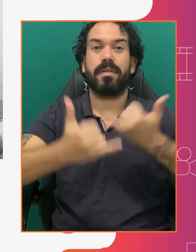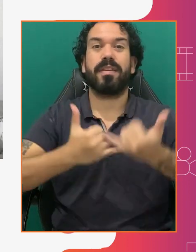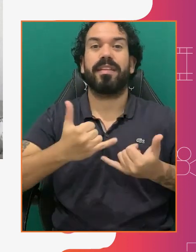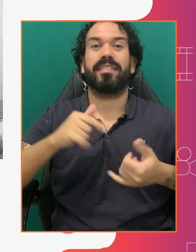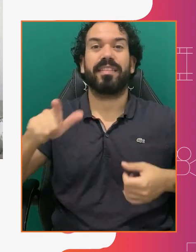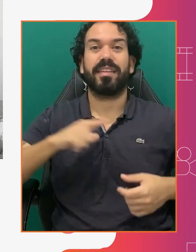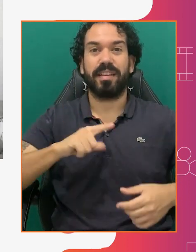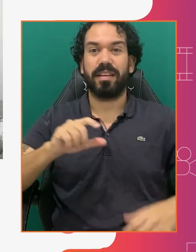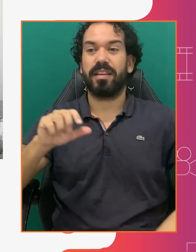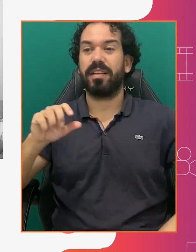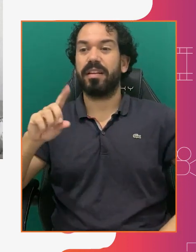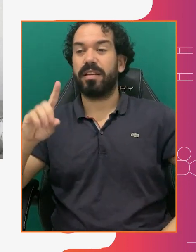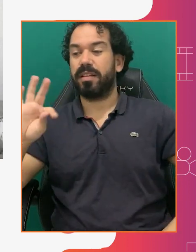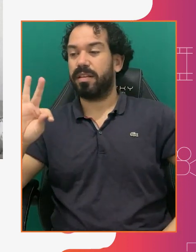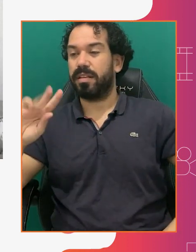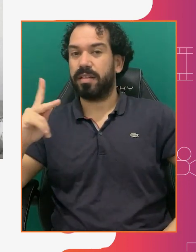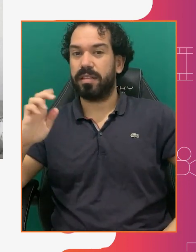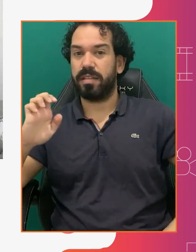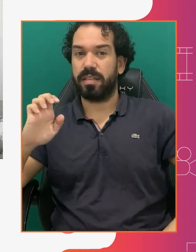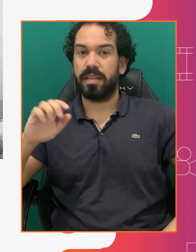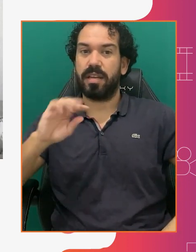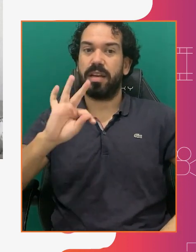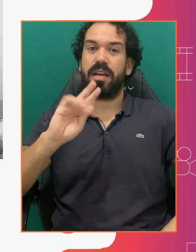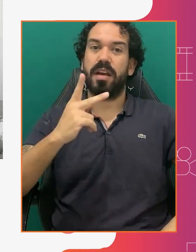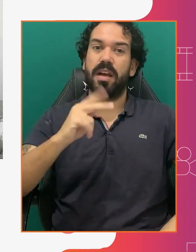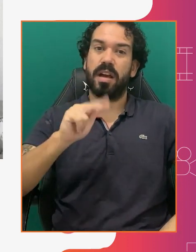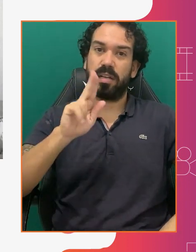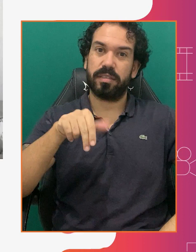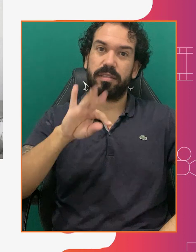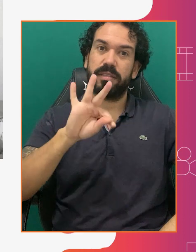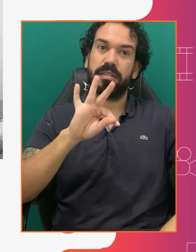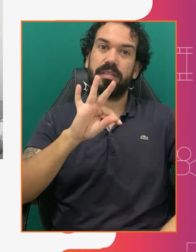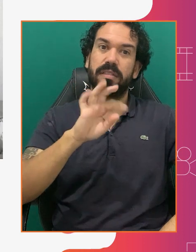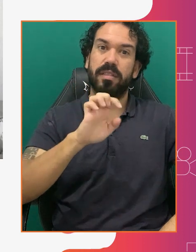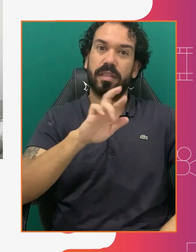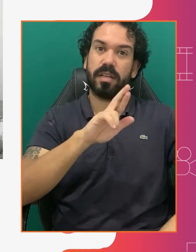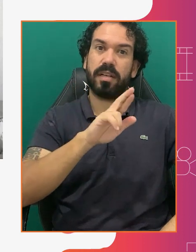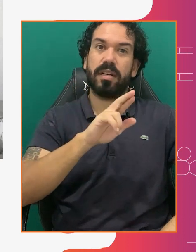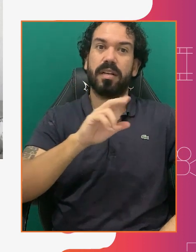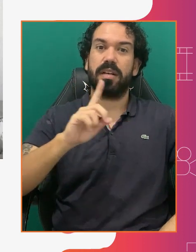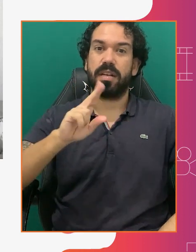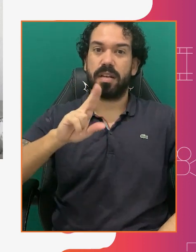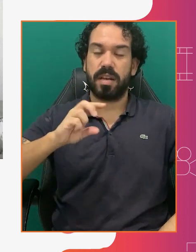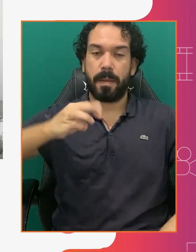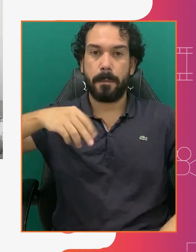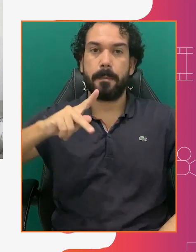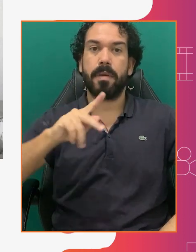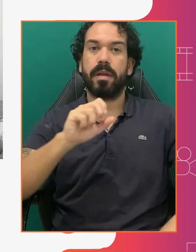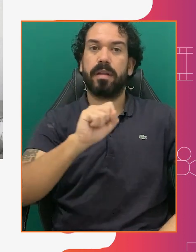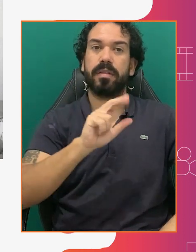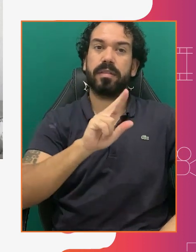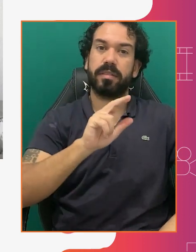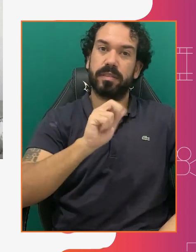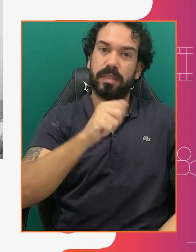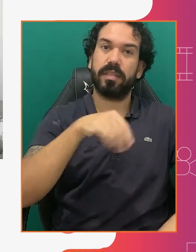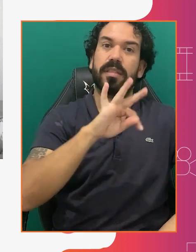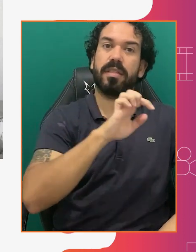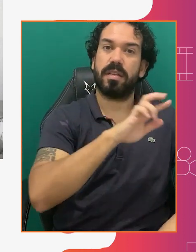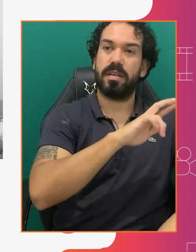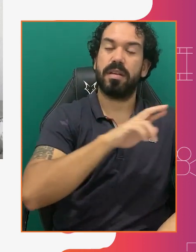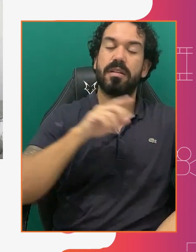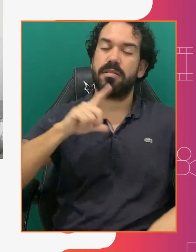tinham esse nome, The Humpty Dumpty Circus. Eles eram brinquedos de madeira, populares na época,